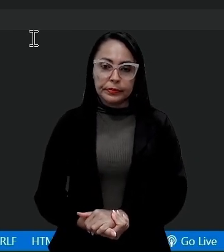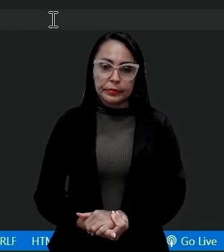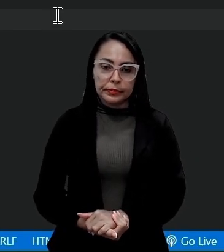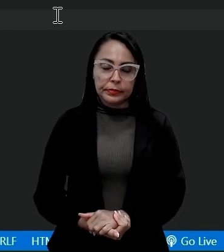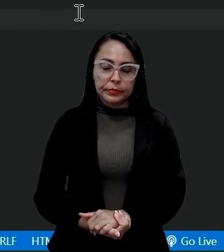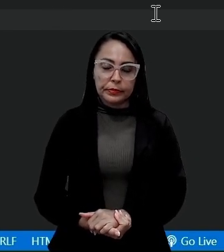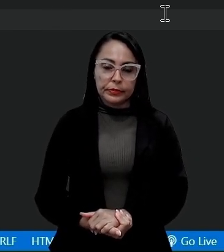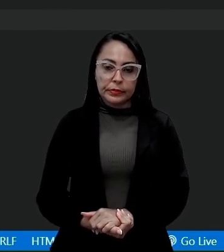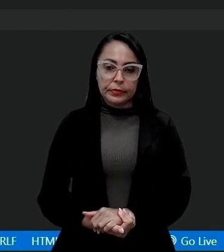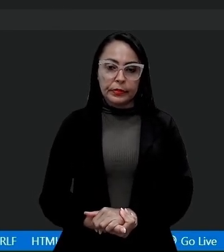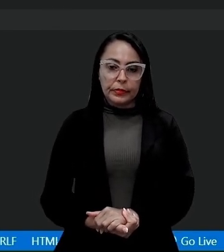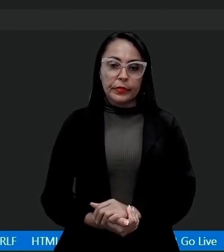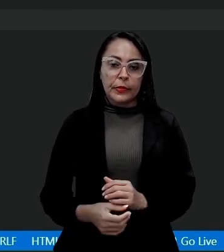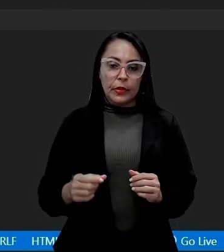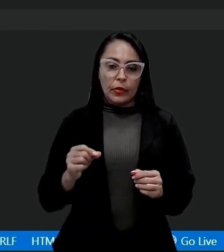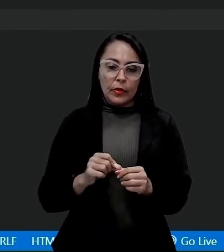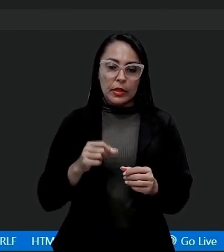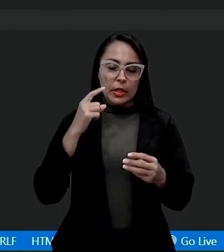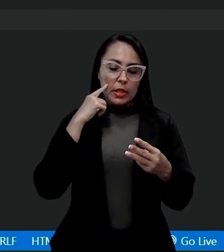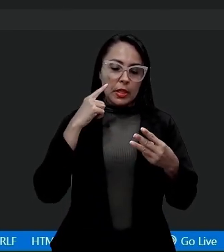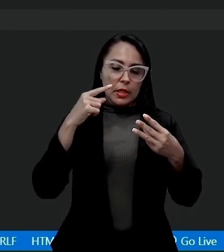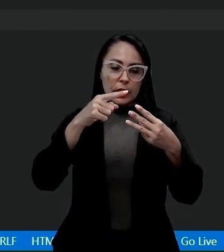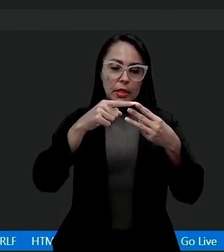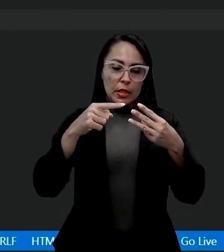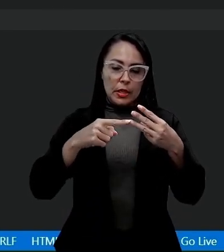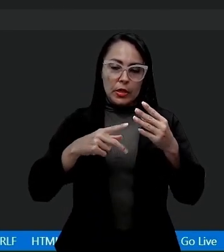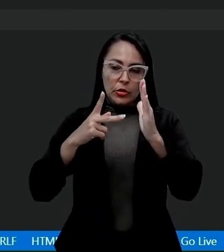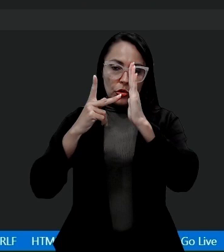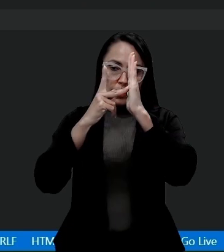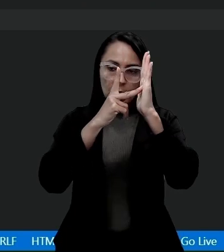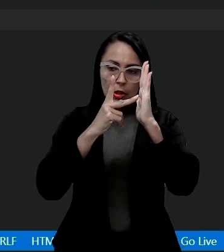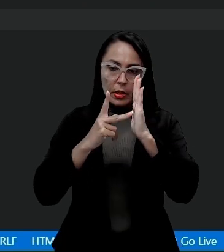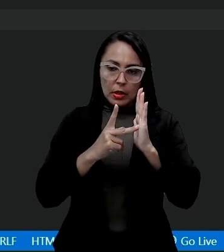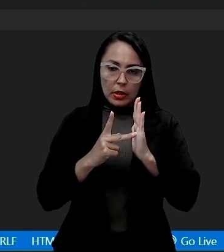Vou fazer aqui 3 parágrafos.